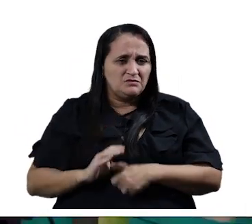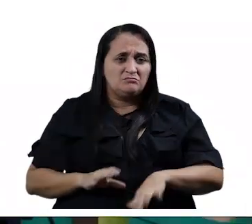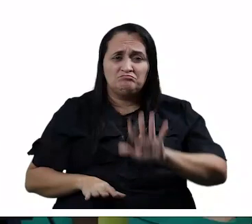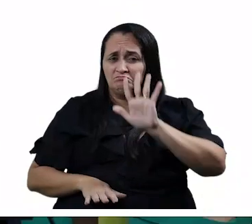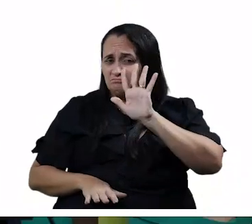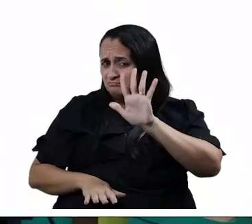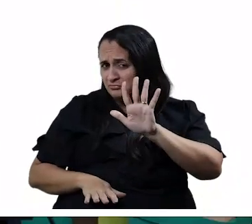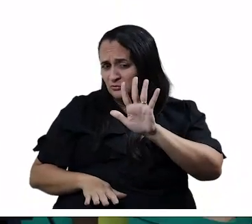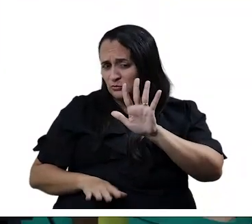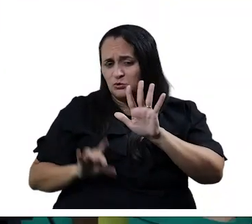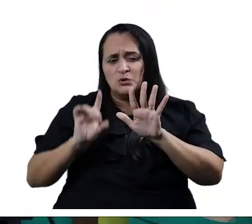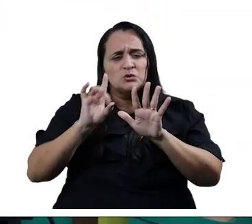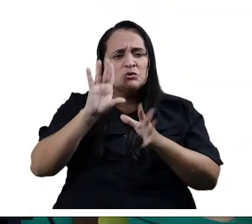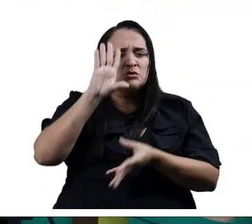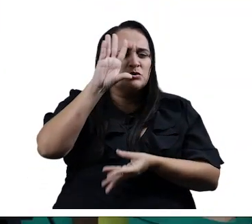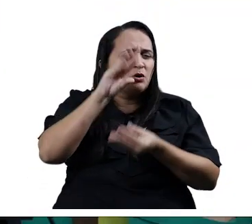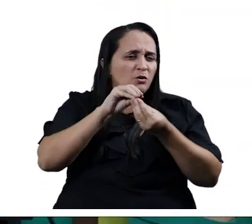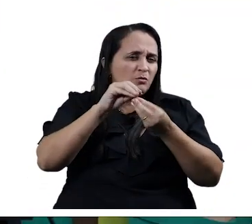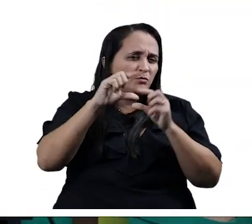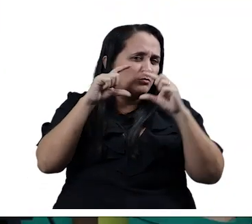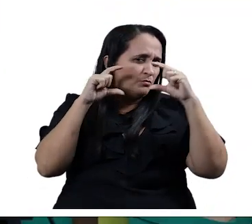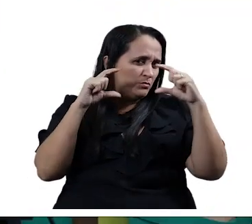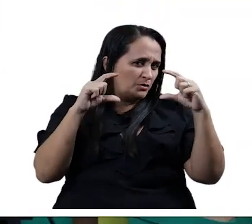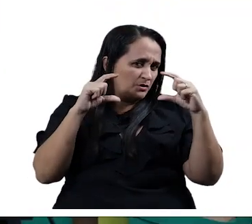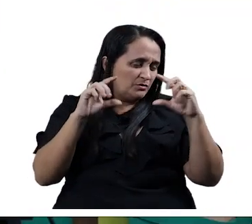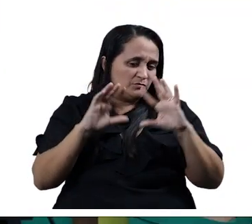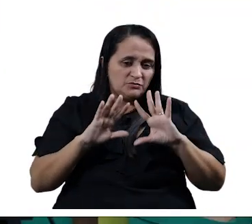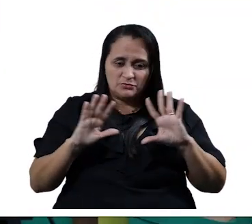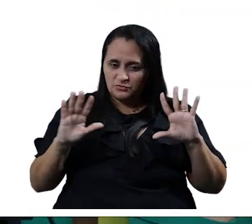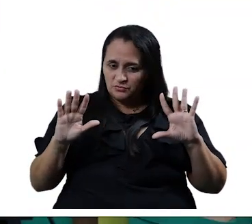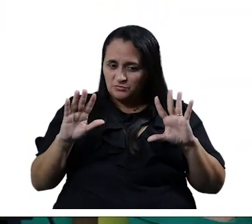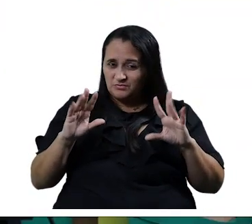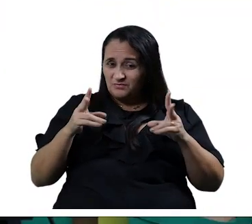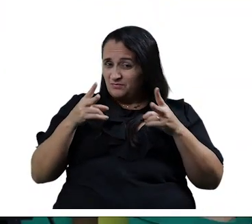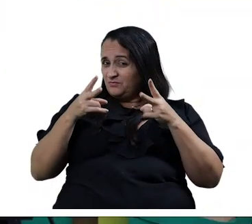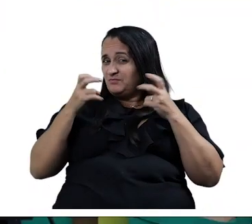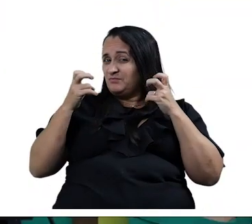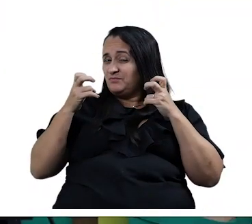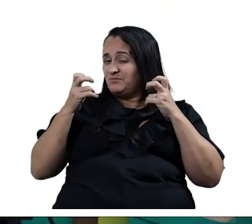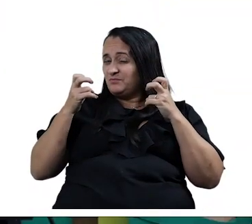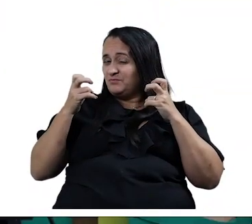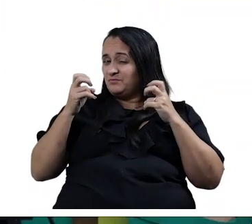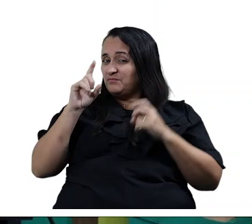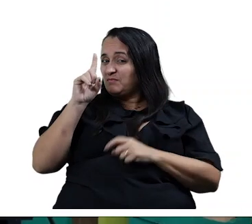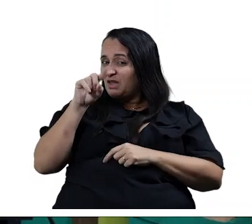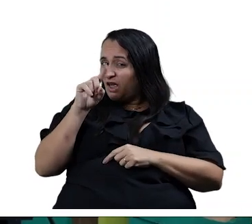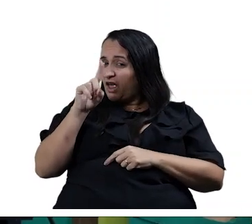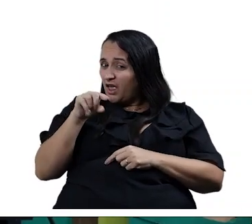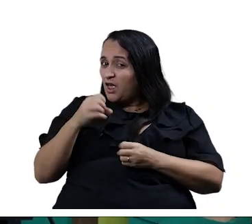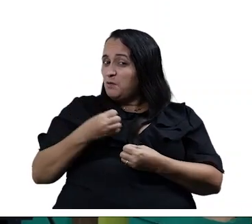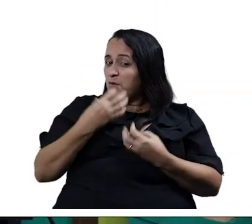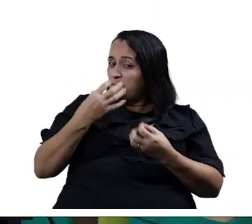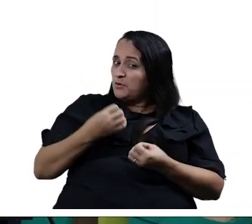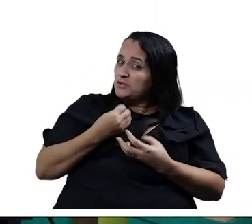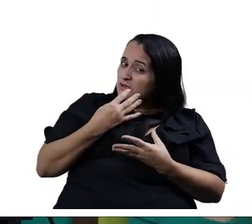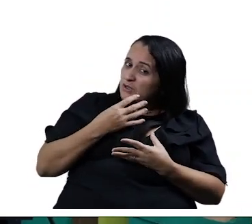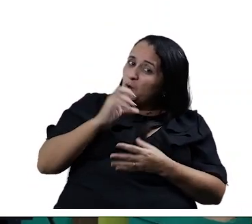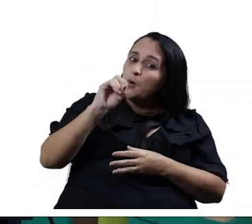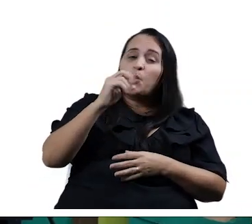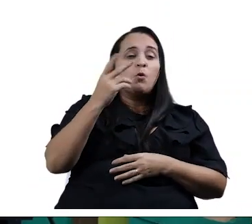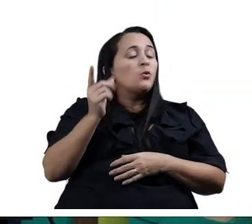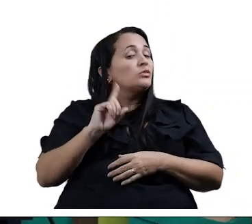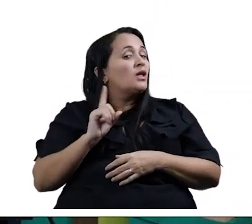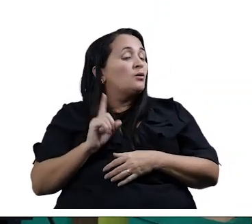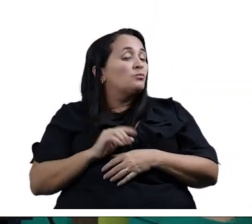tem necessidade de eu ler o texto todo para você. Só com esses elementos já dá para perceber se esse